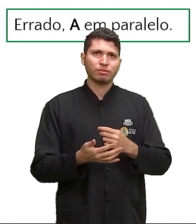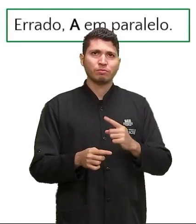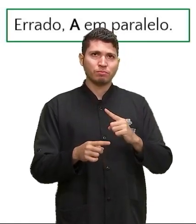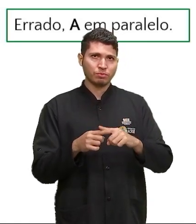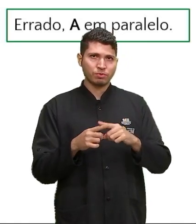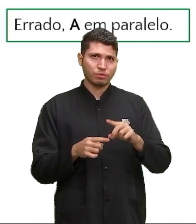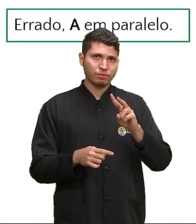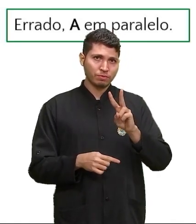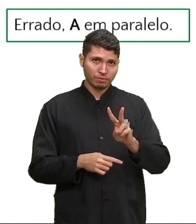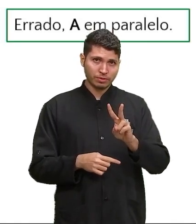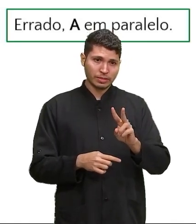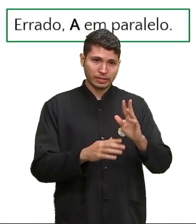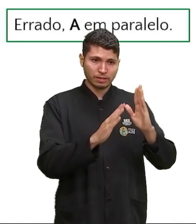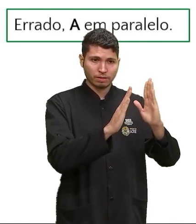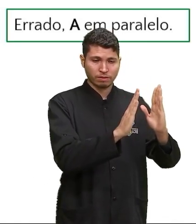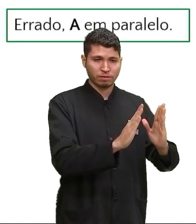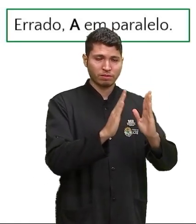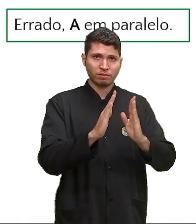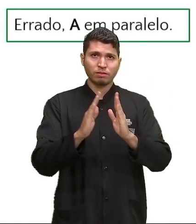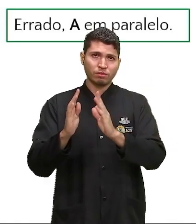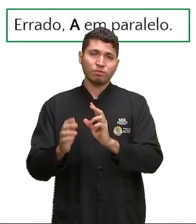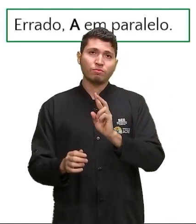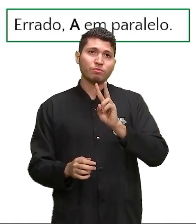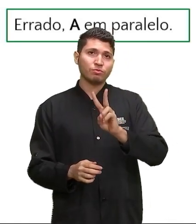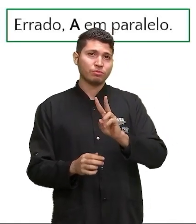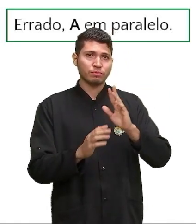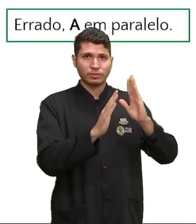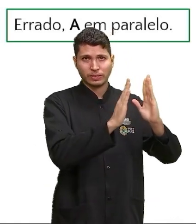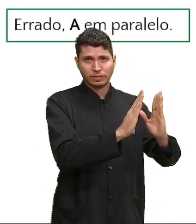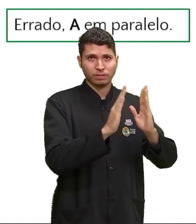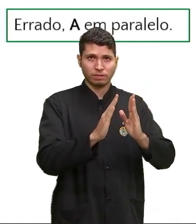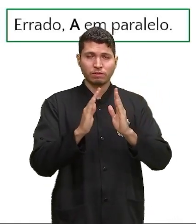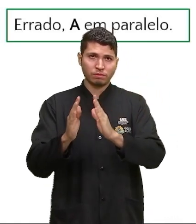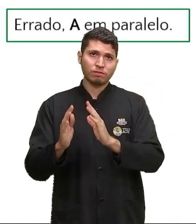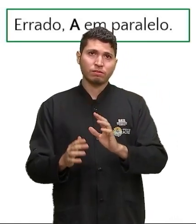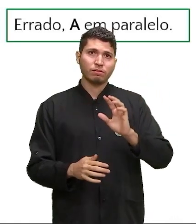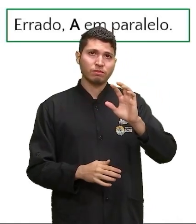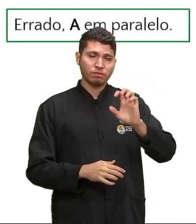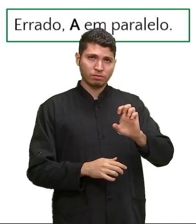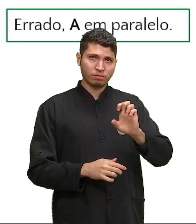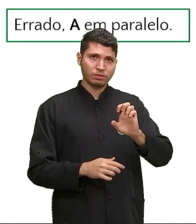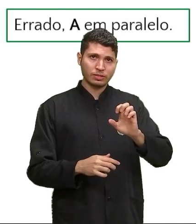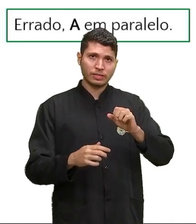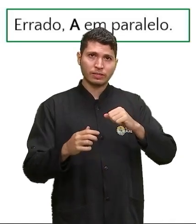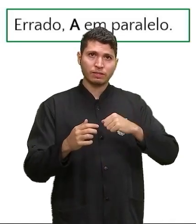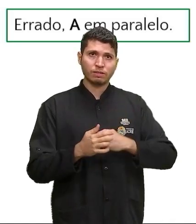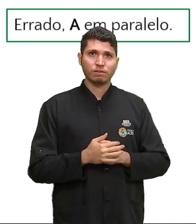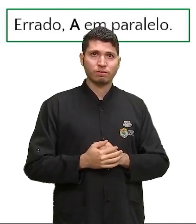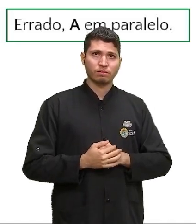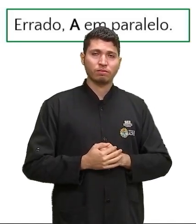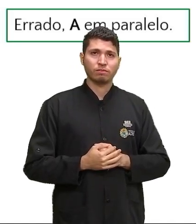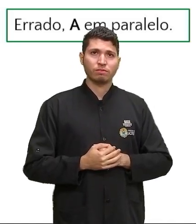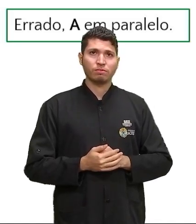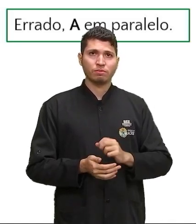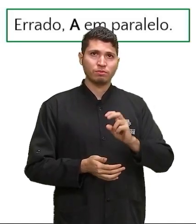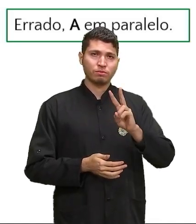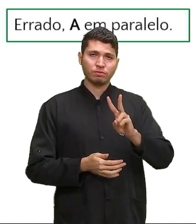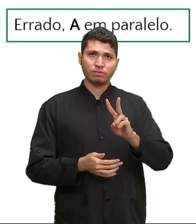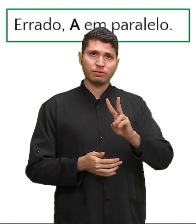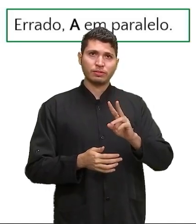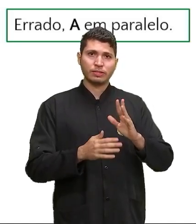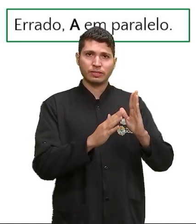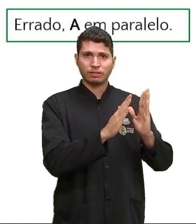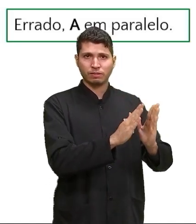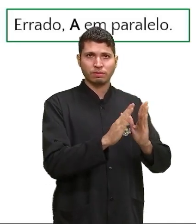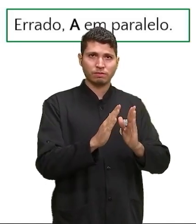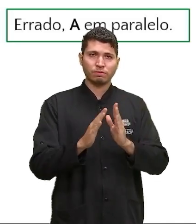está em série, o voltímetro está em série. Na alternativa E, voltímetro em paralelo, certíssimo, mas o amperímetro está em